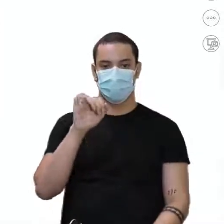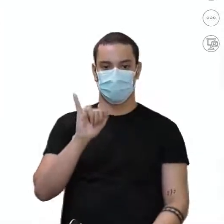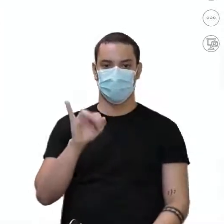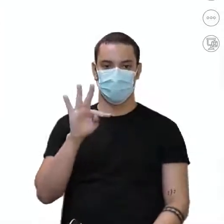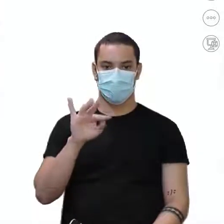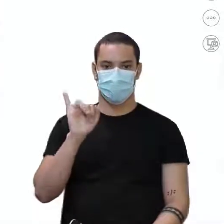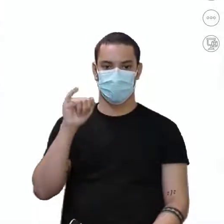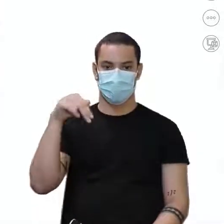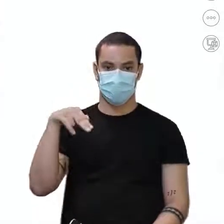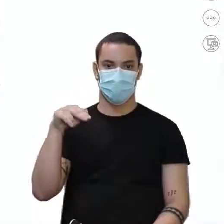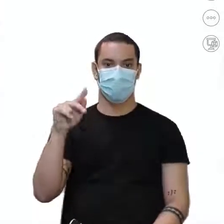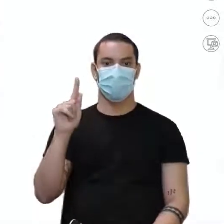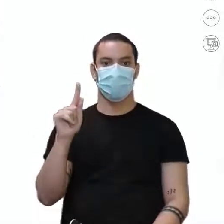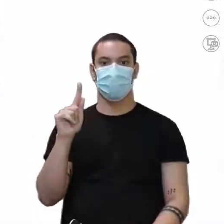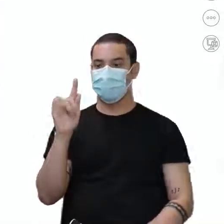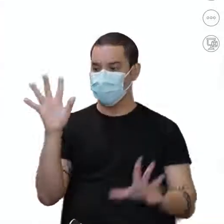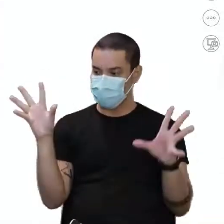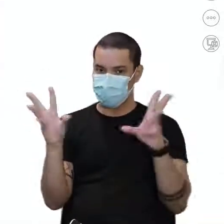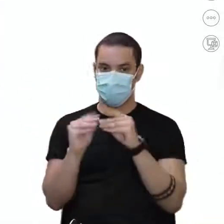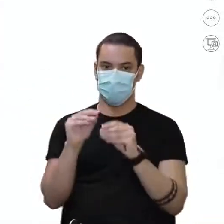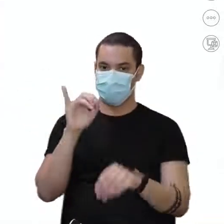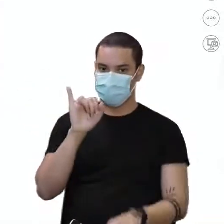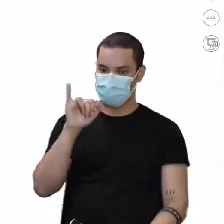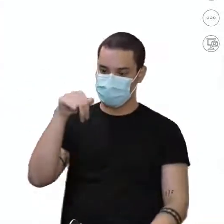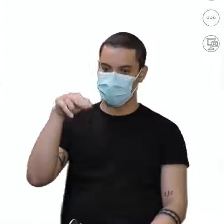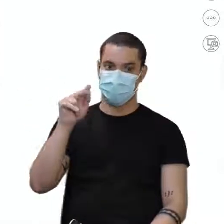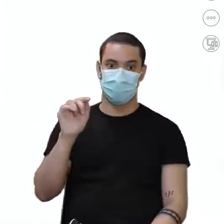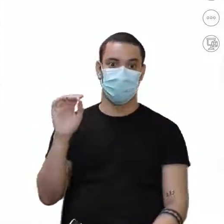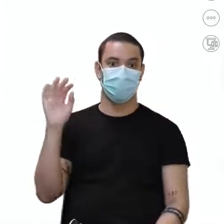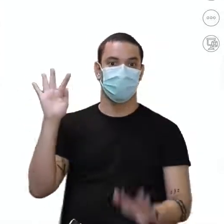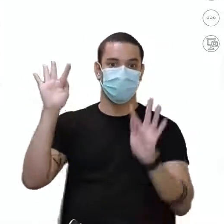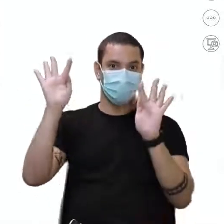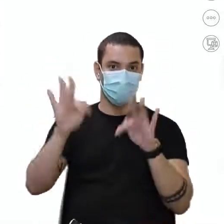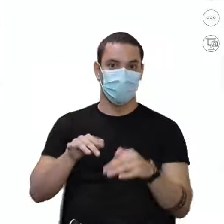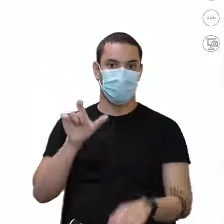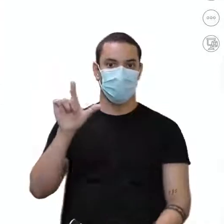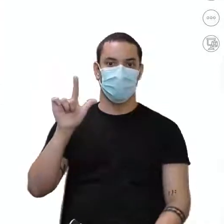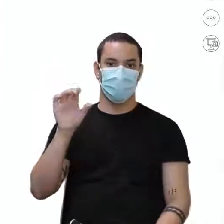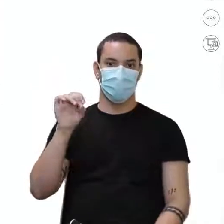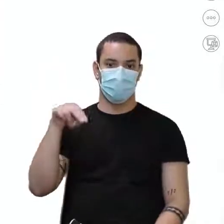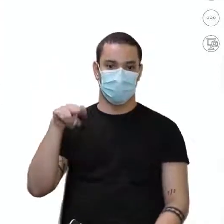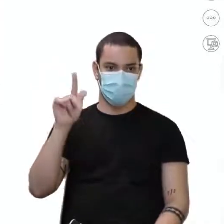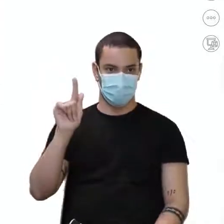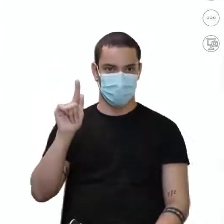a progressão e a palavra long para finalizar, ok?